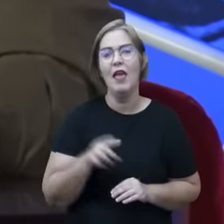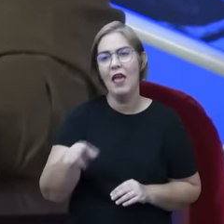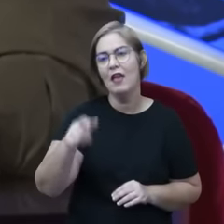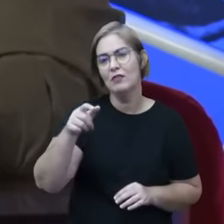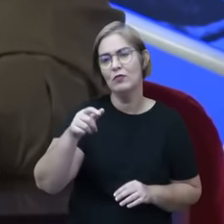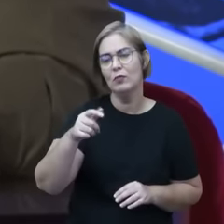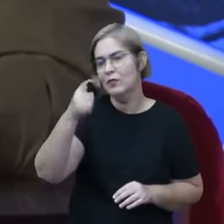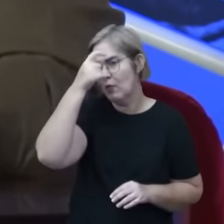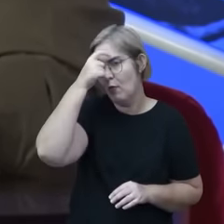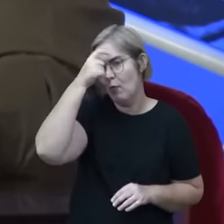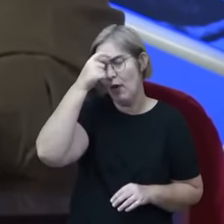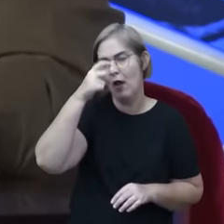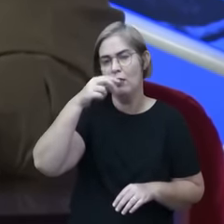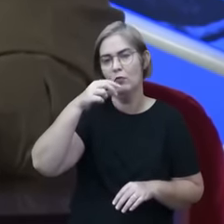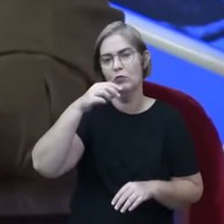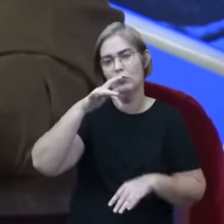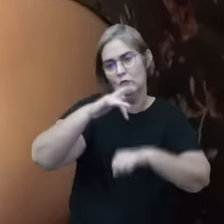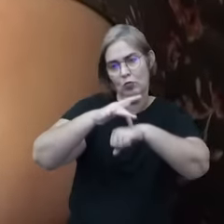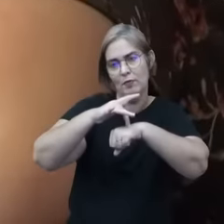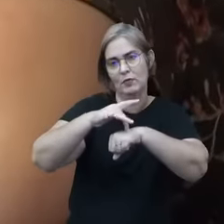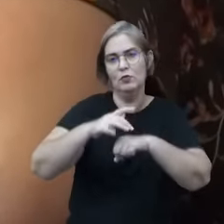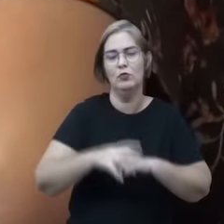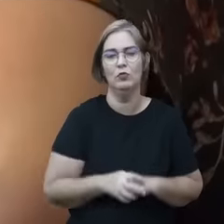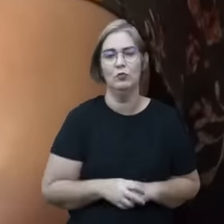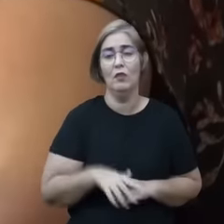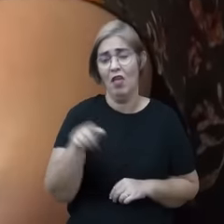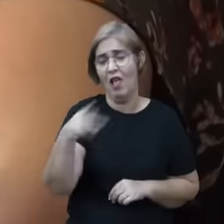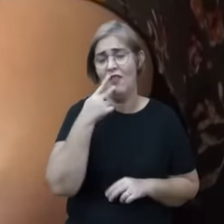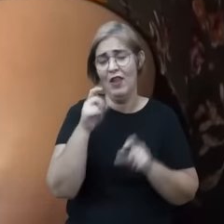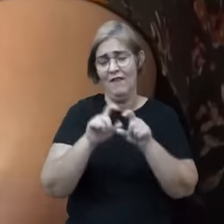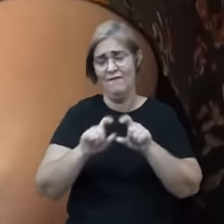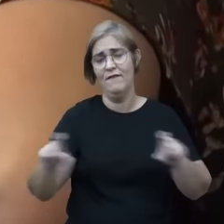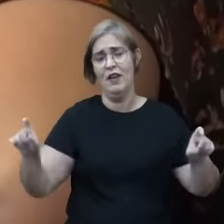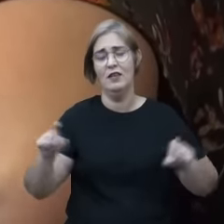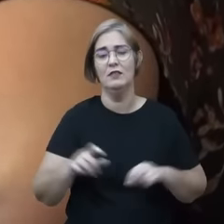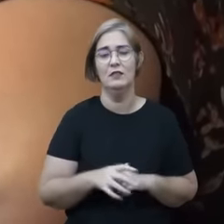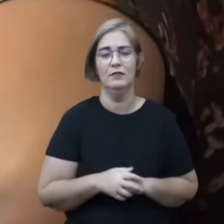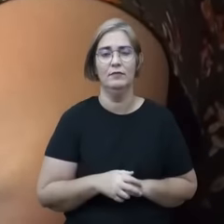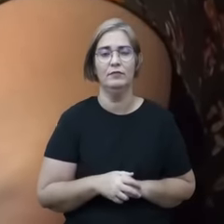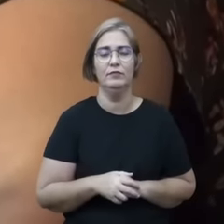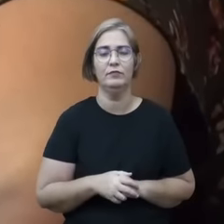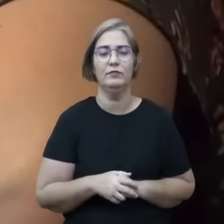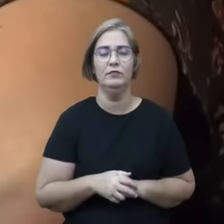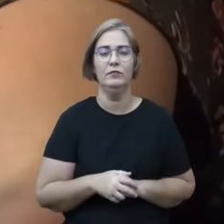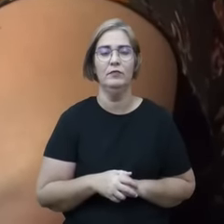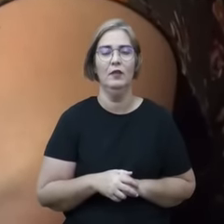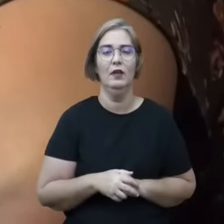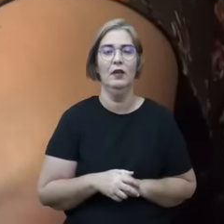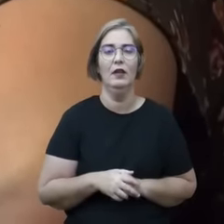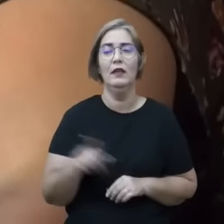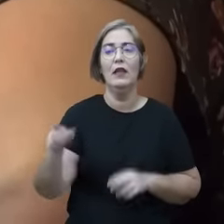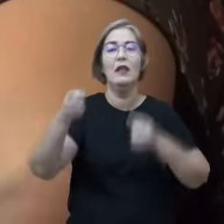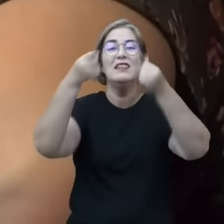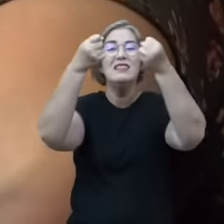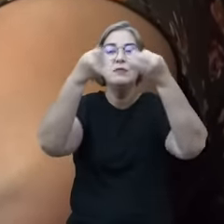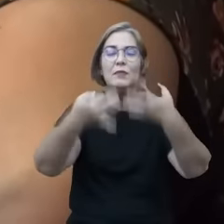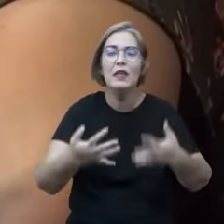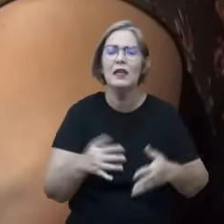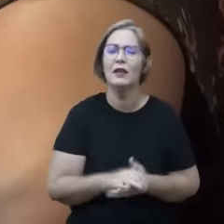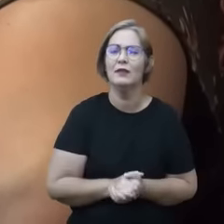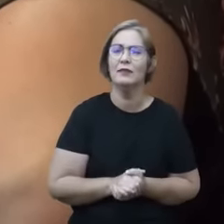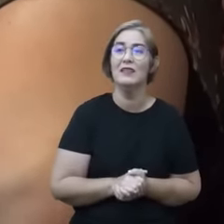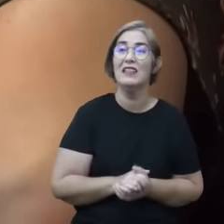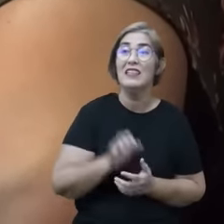ele cita essa frase dos irmãos Karamazov, do Dostoyevski, né? Quando o Ivan Karamazov fala: "Se Deus não existe, então tudo é